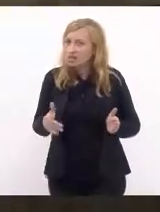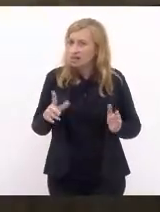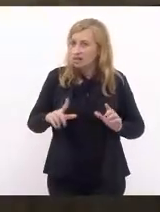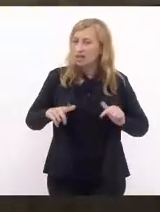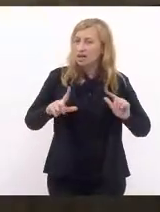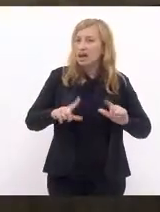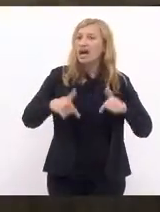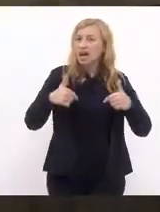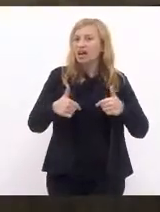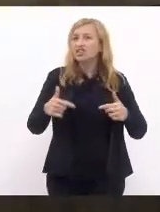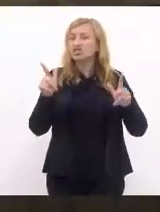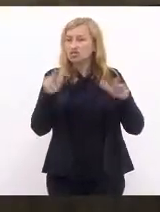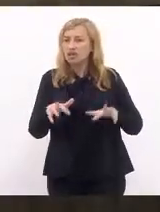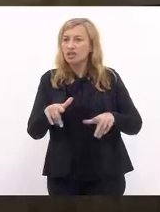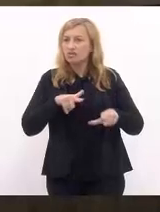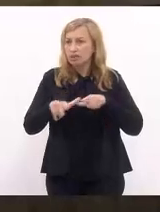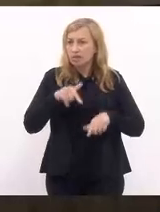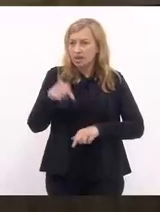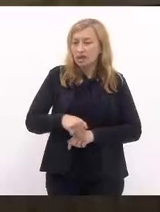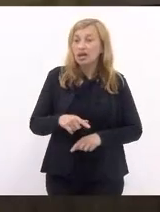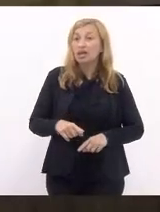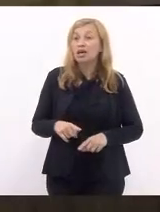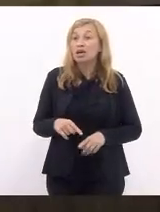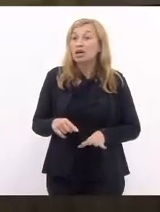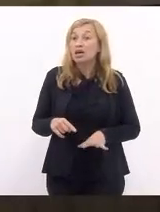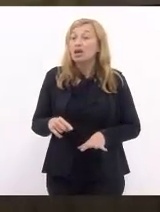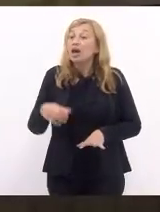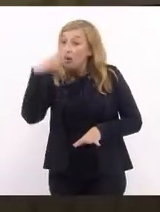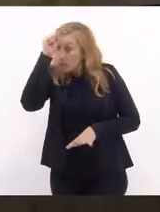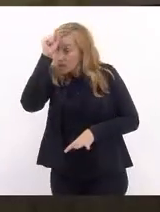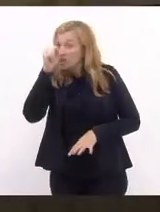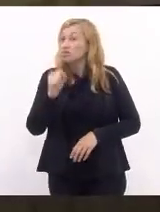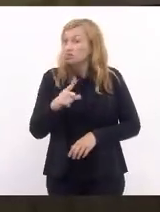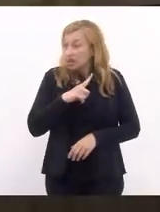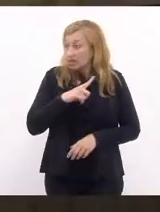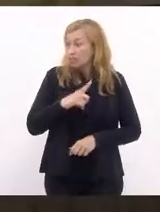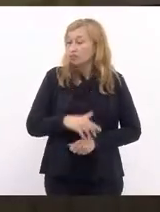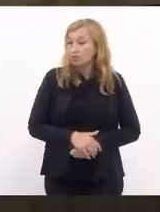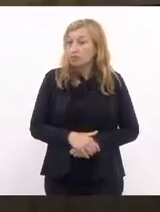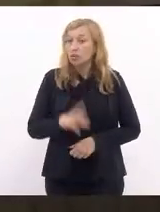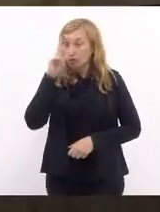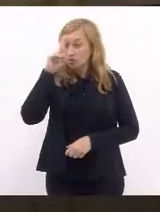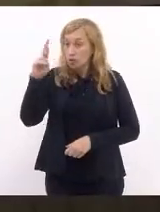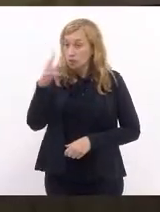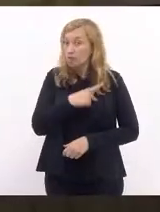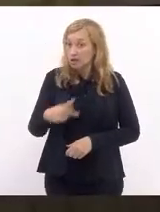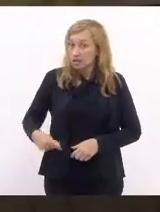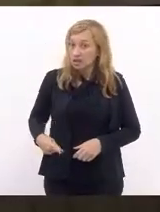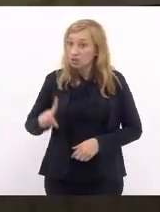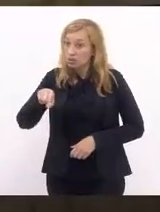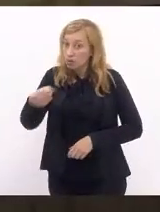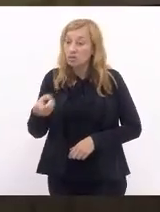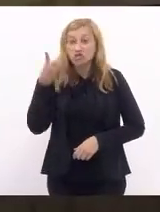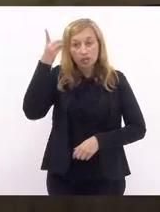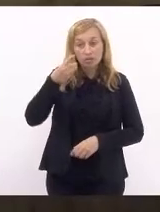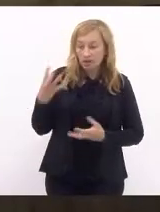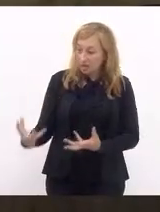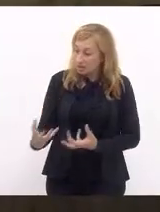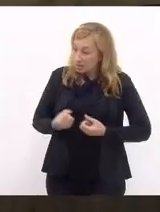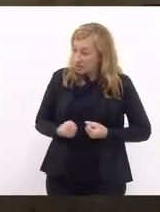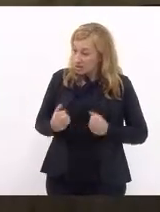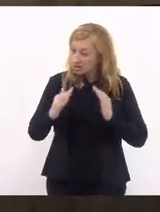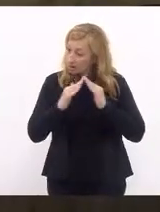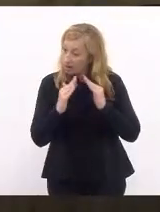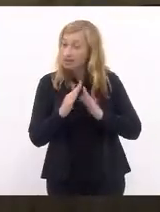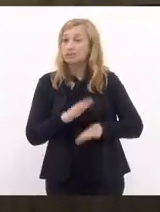funciona de forma diferente e eu tenho aprendido muito com vossa excelência' com os demais deputados que têm minha corrida